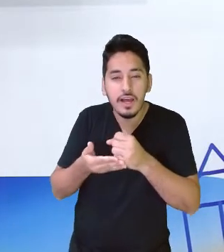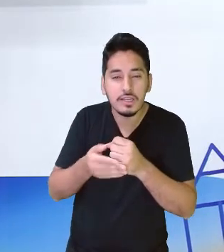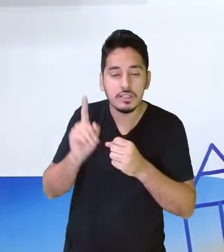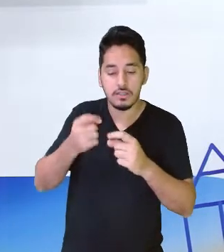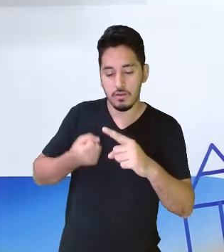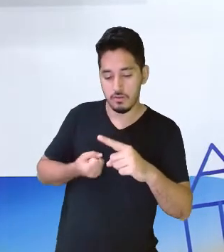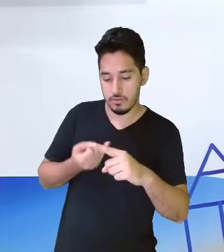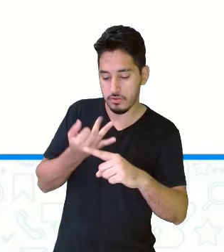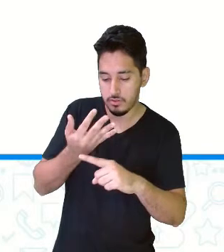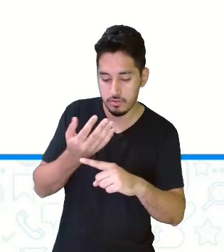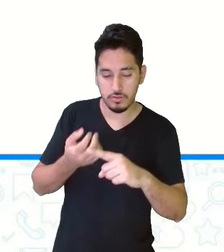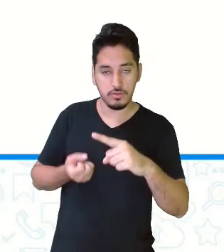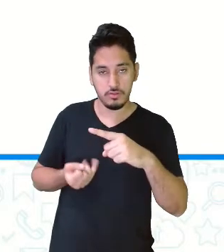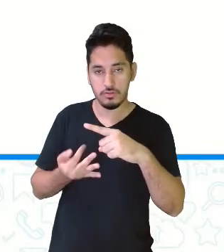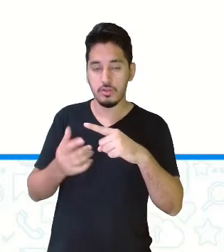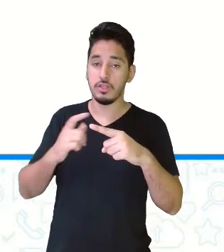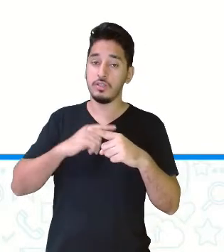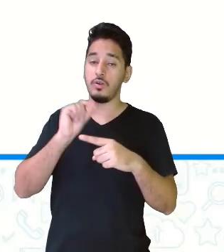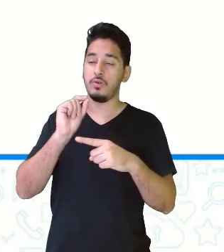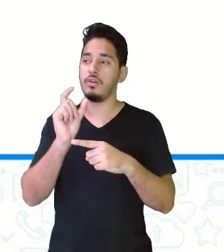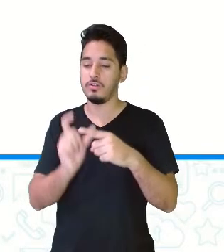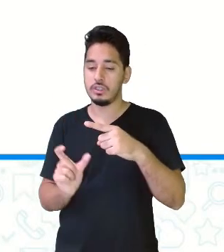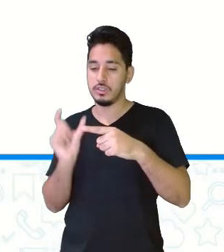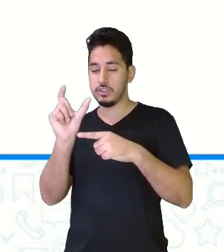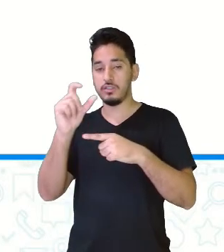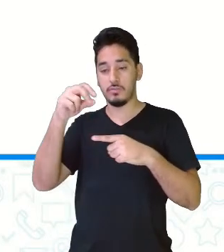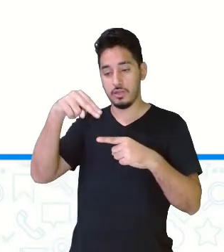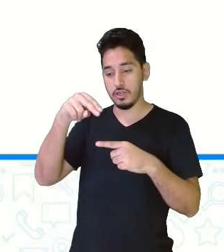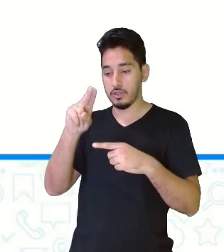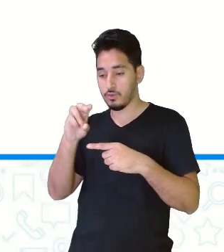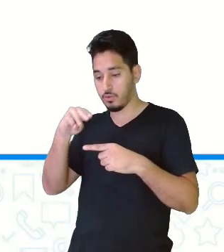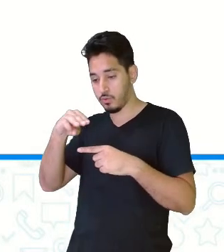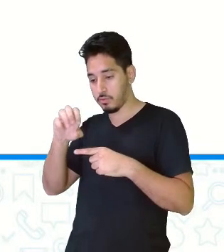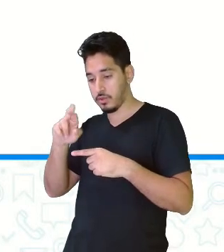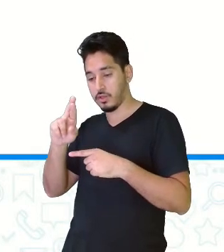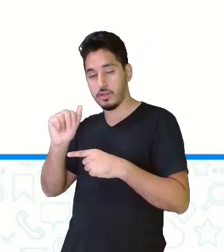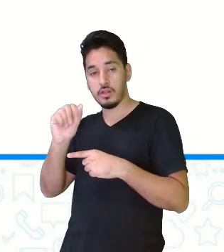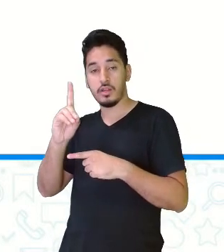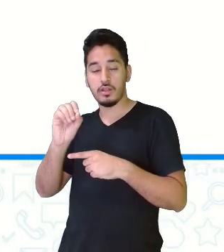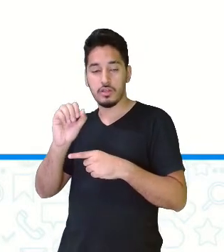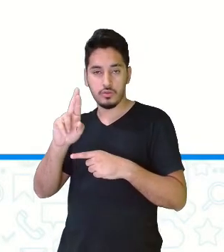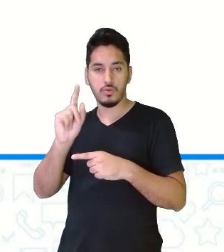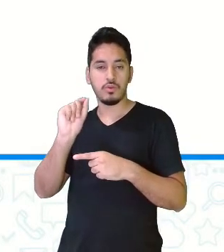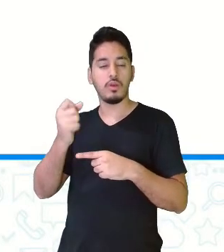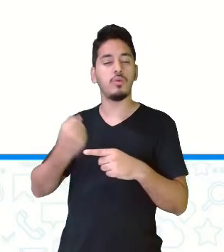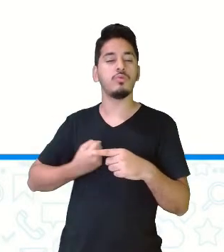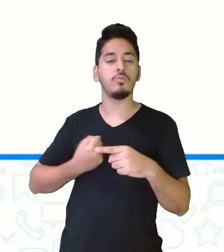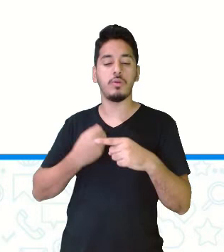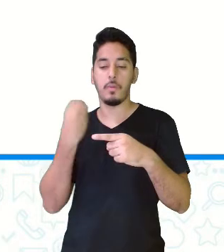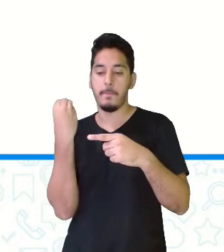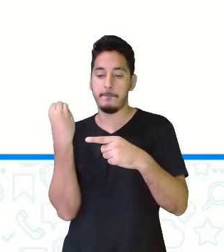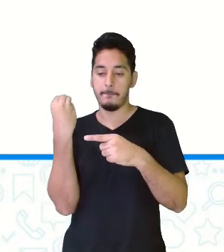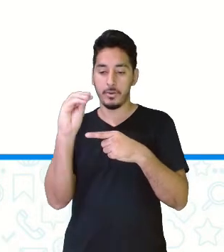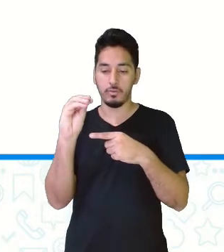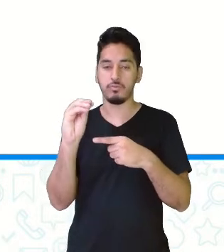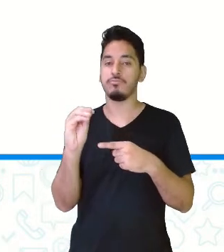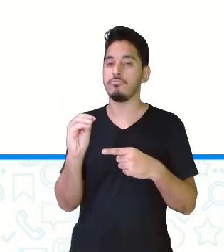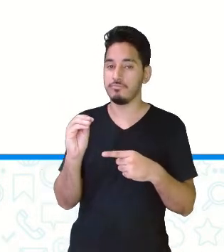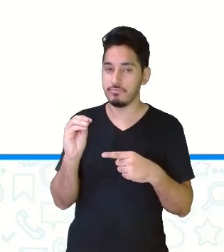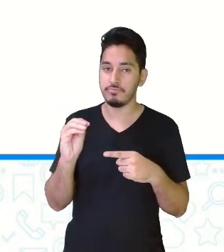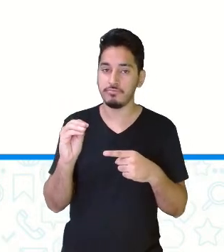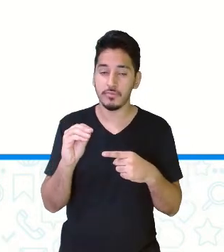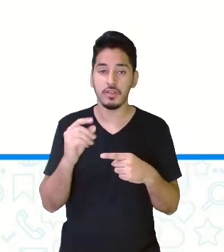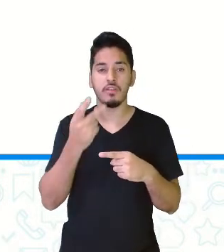A gente tem o numerador, que é esse número de cima, que é o número escrito na parte superior e